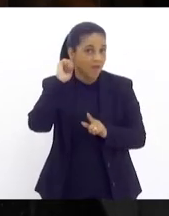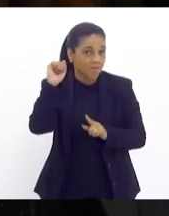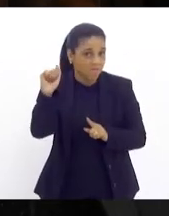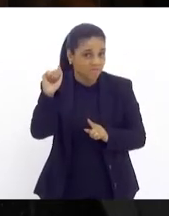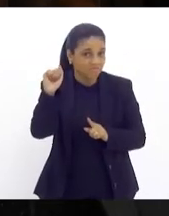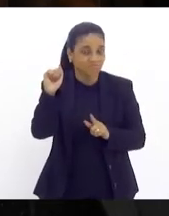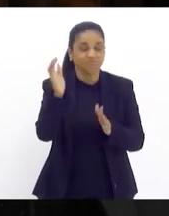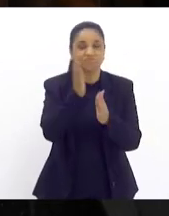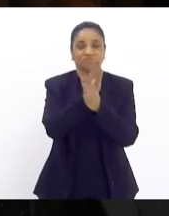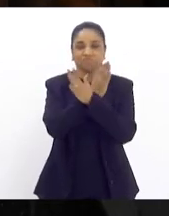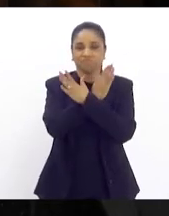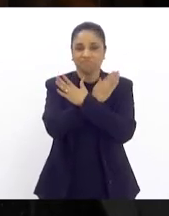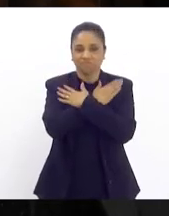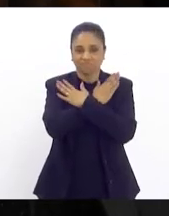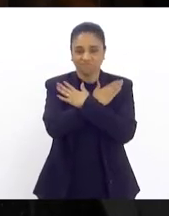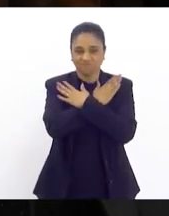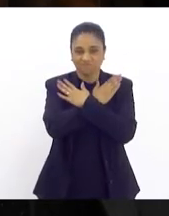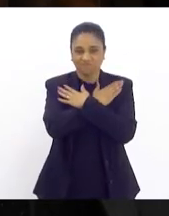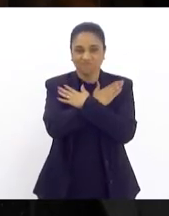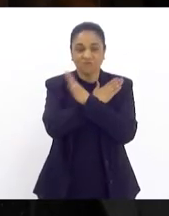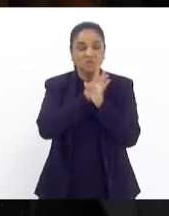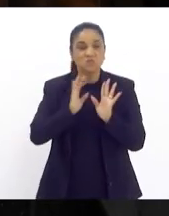feriado comemoramos